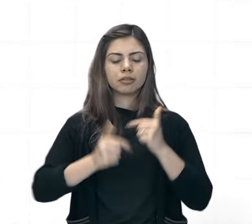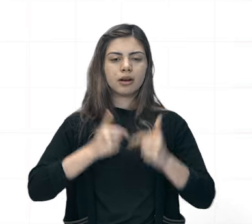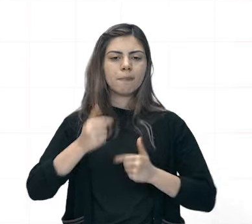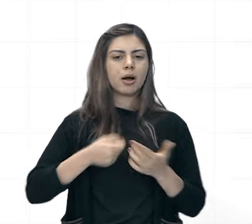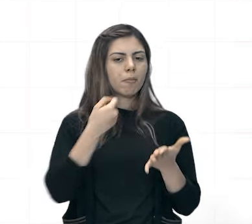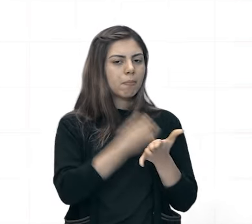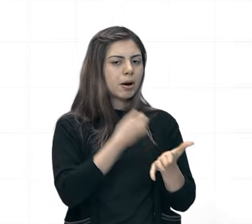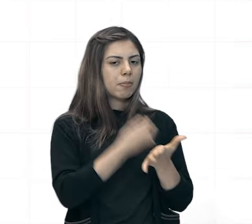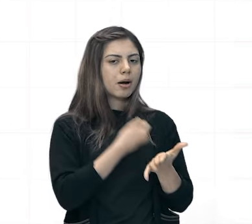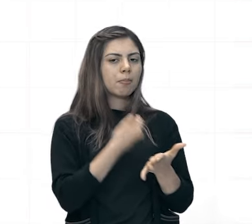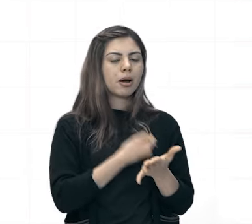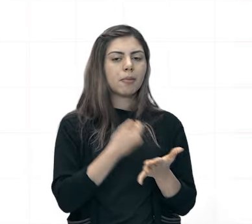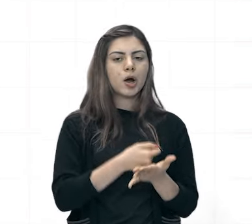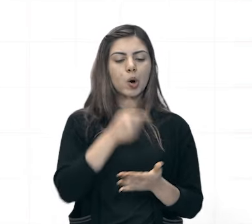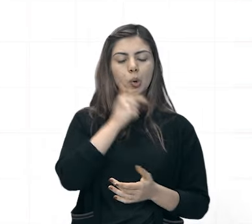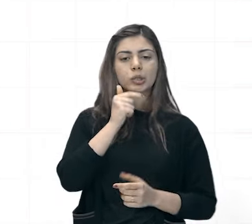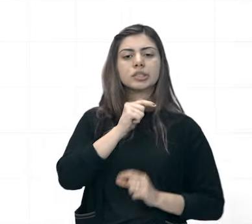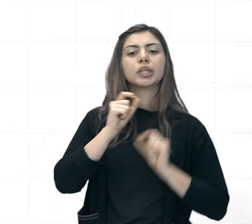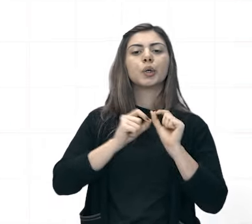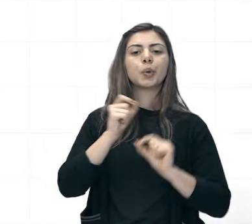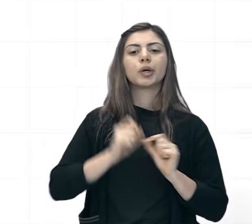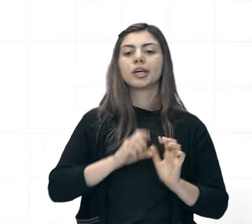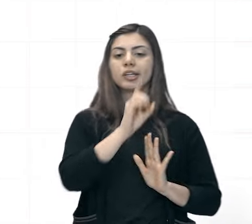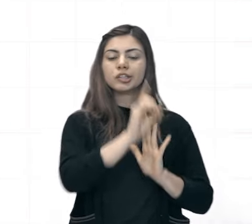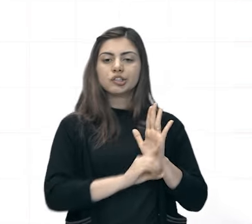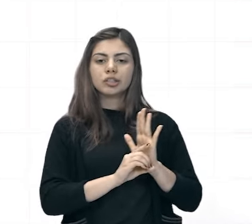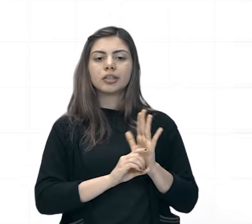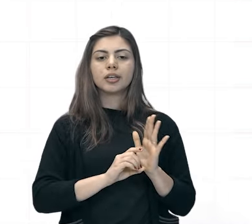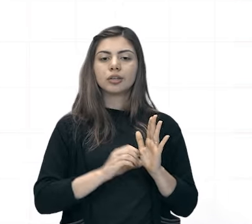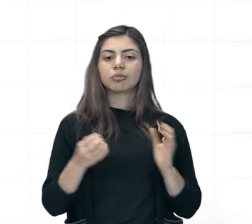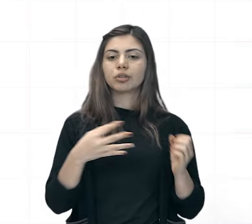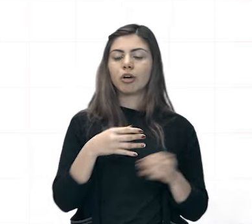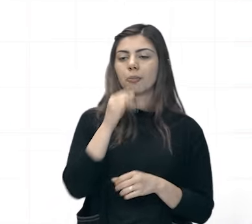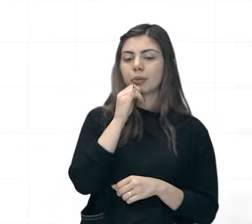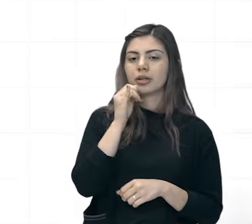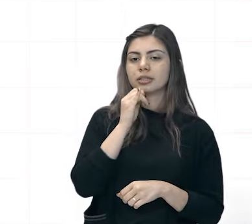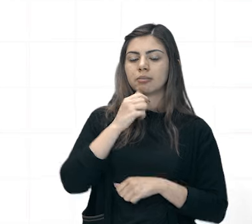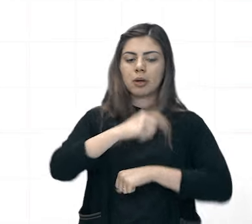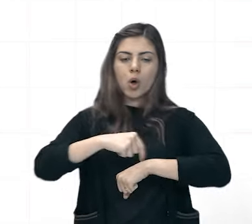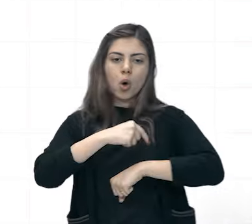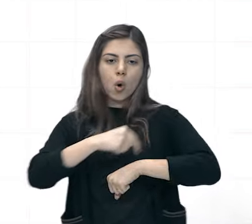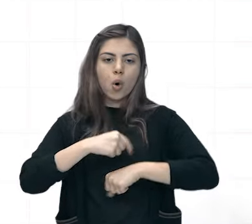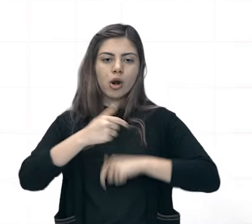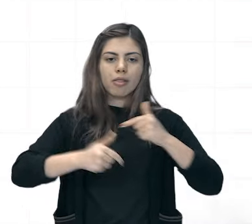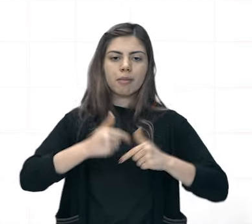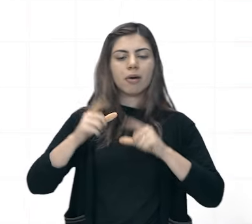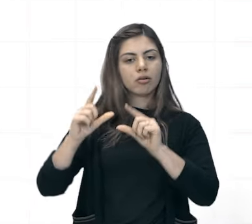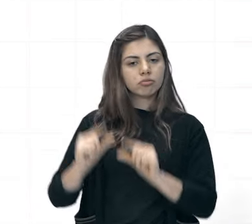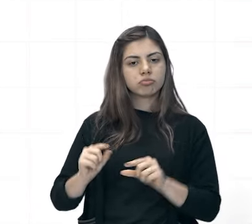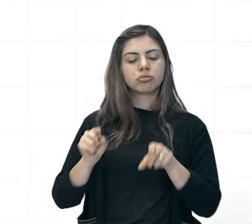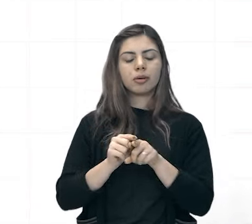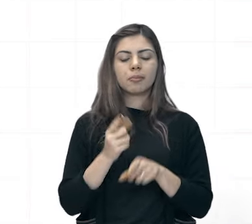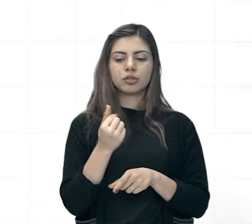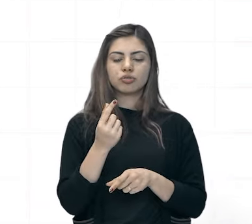trabalhistas conquistaram melhores condições, como a redução de jornada e salário